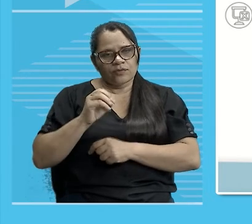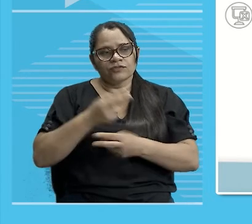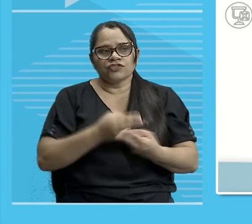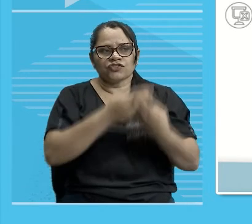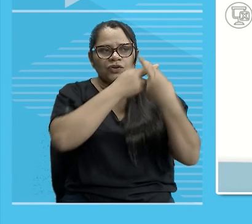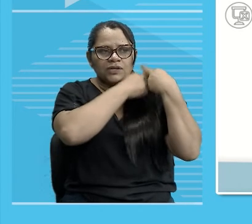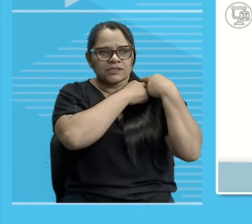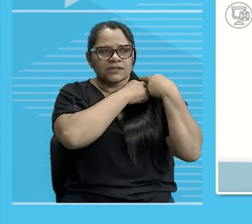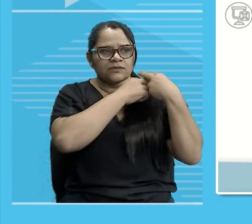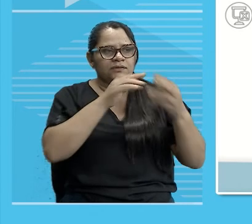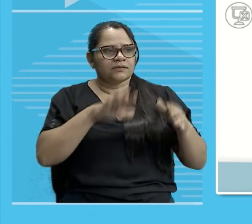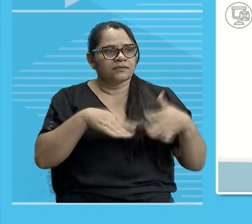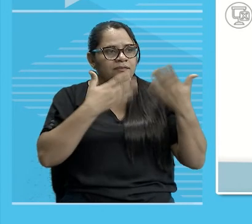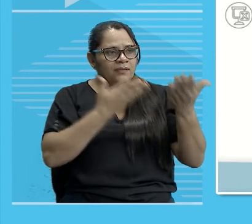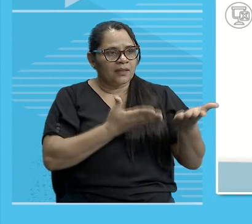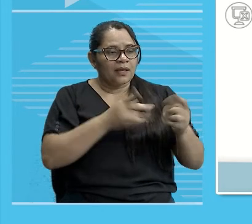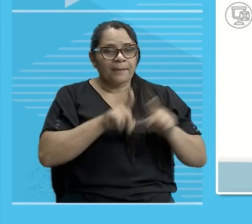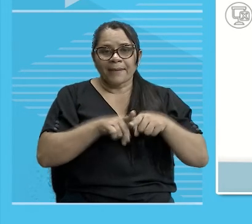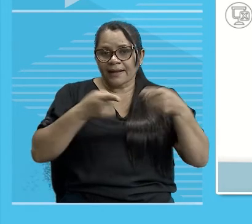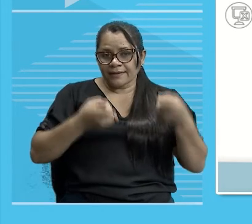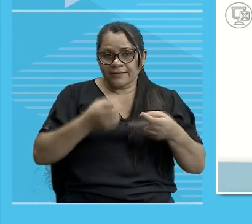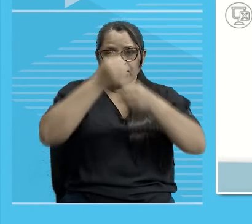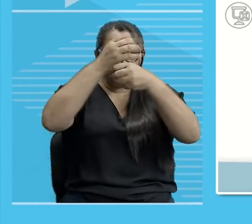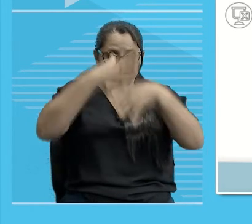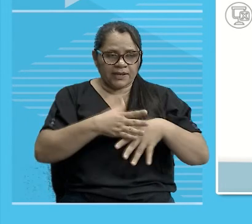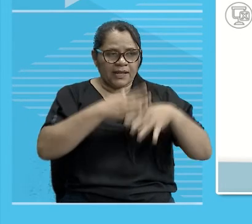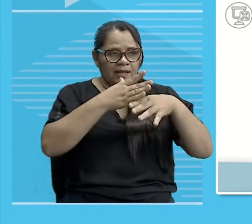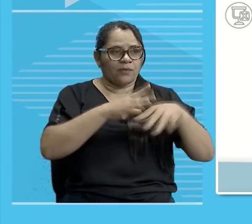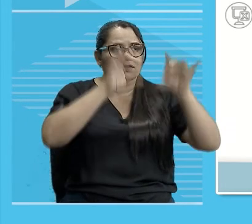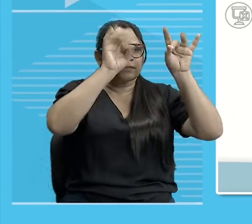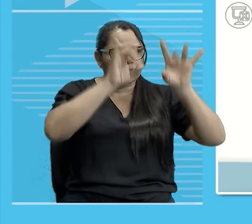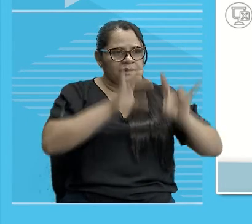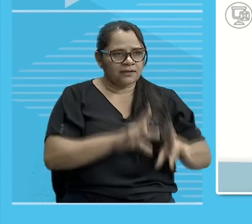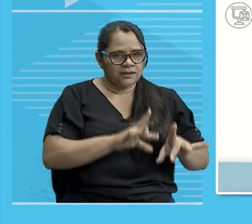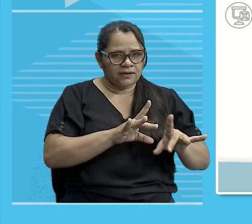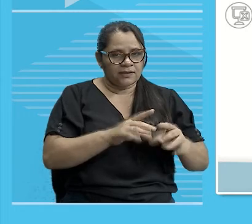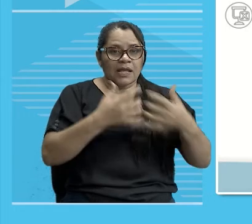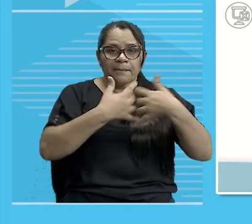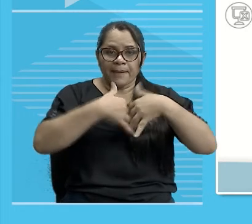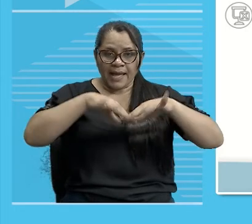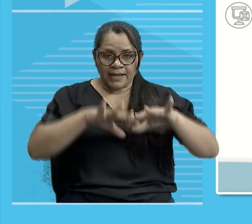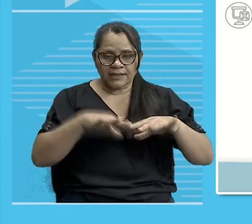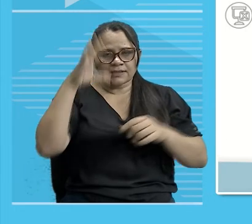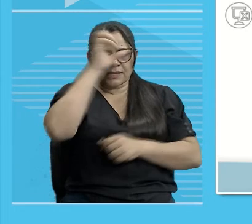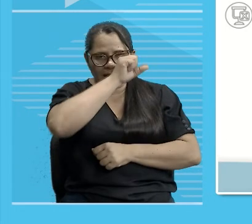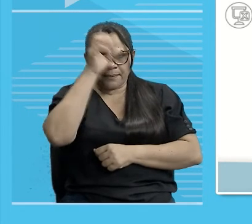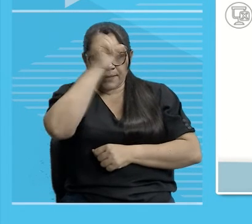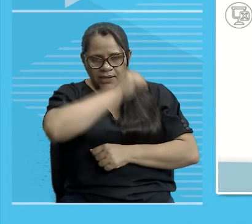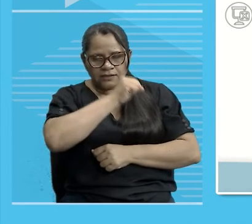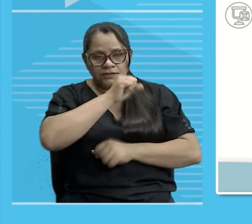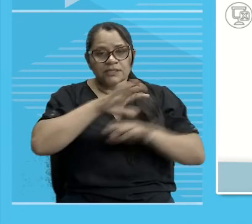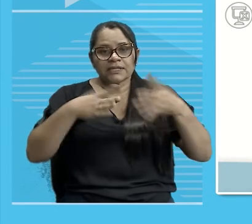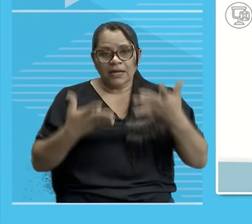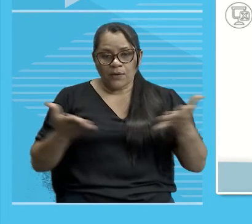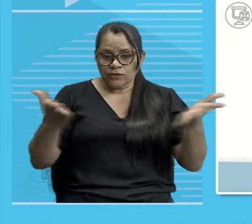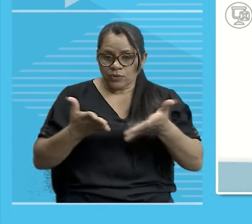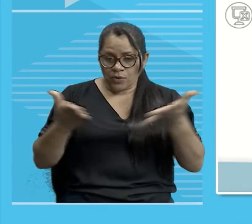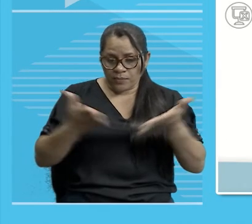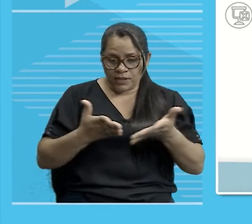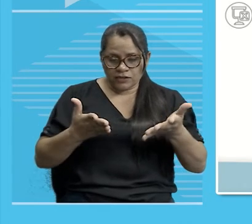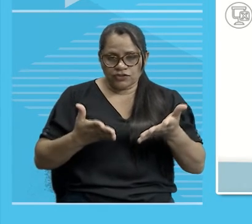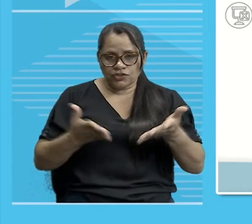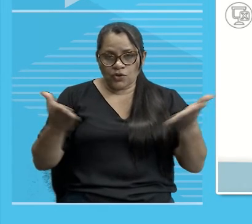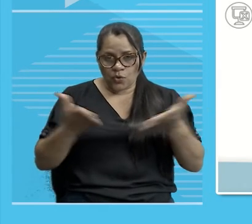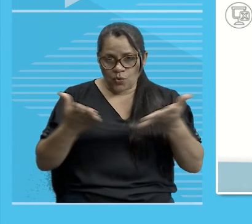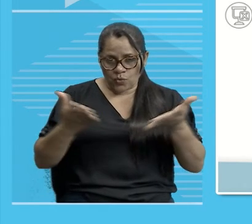o especialista em máquinas que aprendem nós temos atualmente a robótica no nível